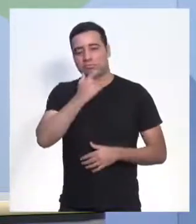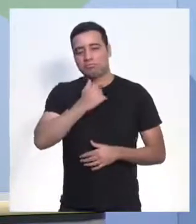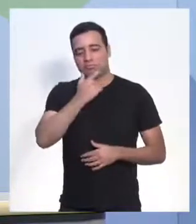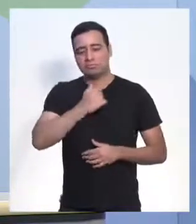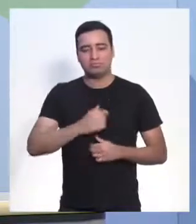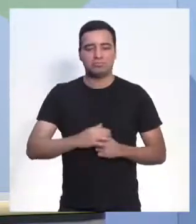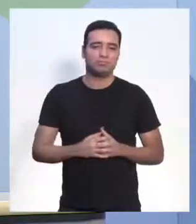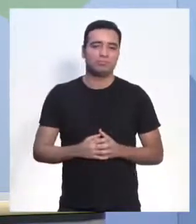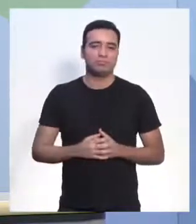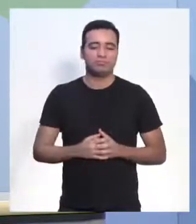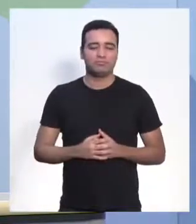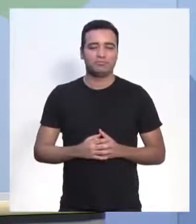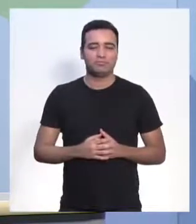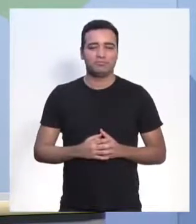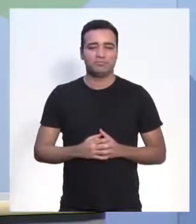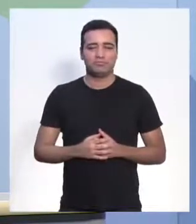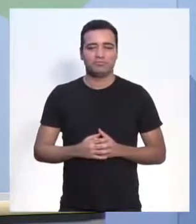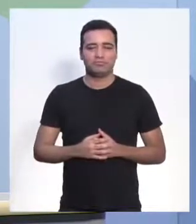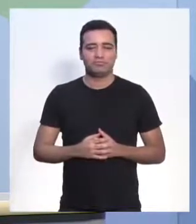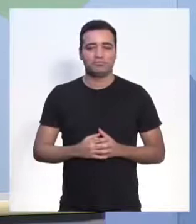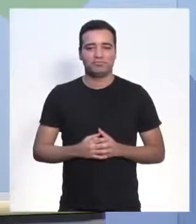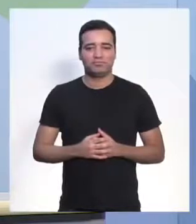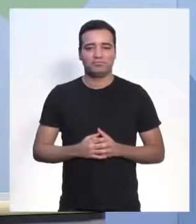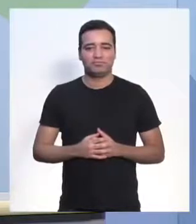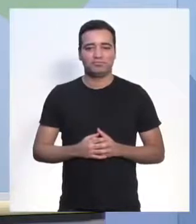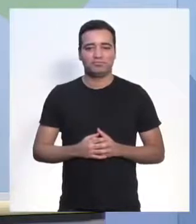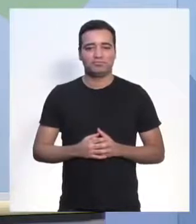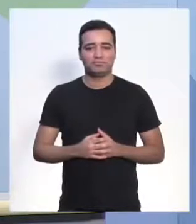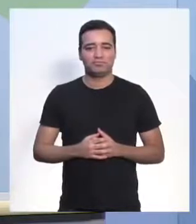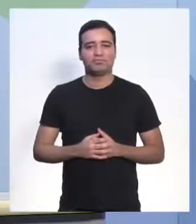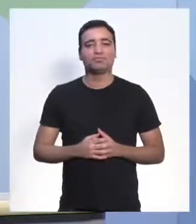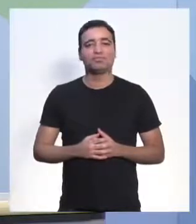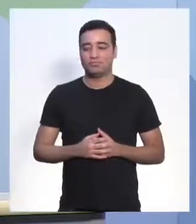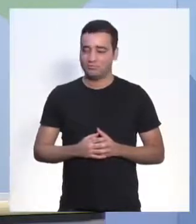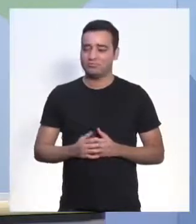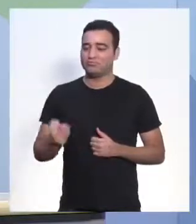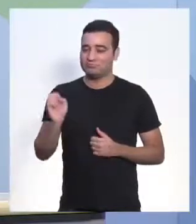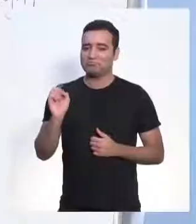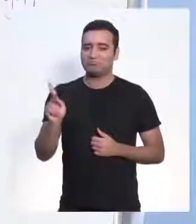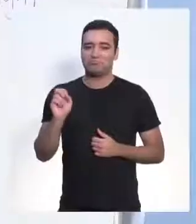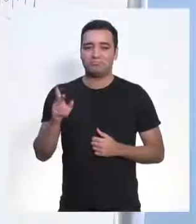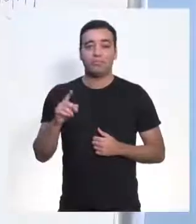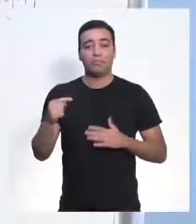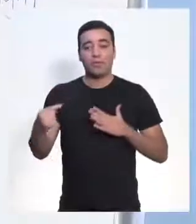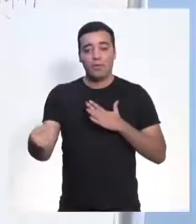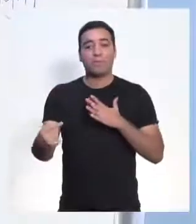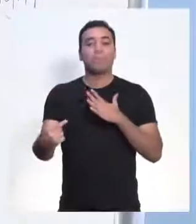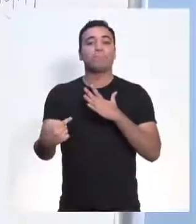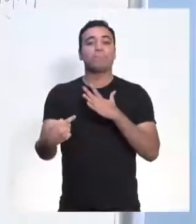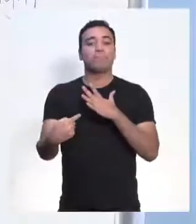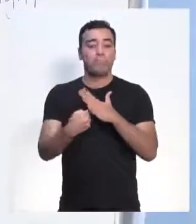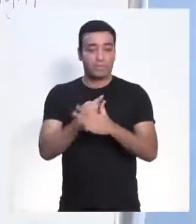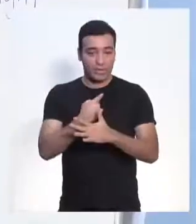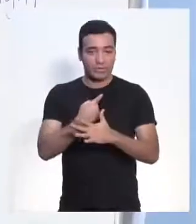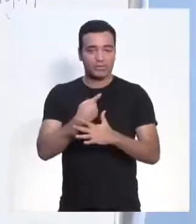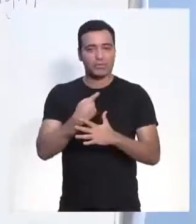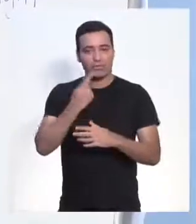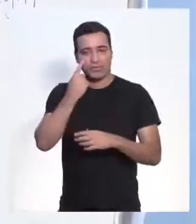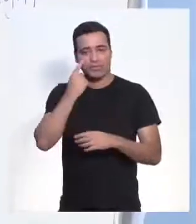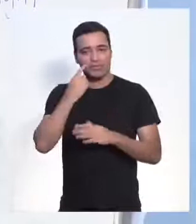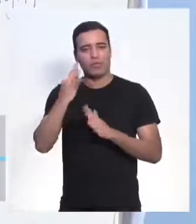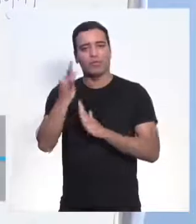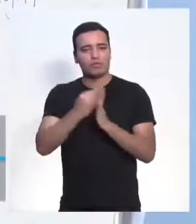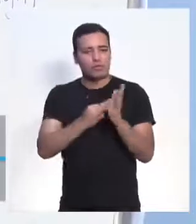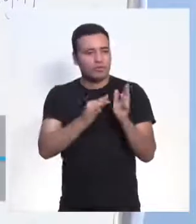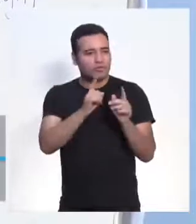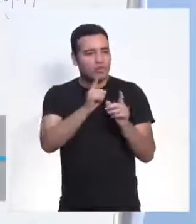in the bonds of atoms and molecules. Muito bem. Bom, a pergunta estava ali, né? Então, o texto, vocês viram o texto, já